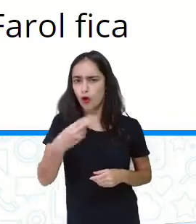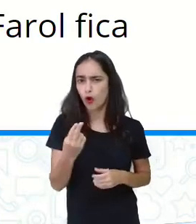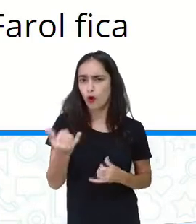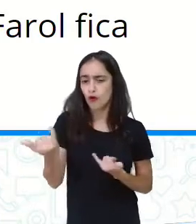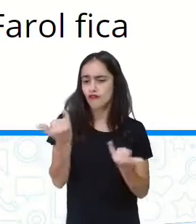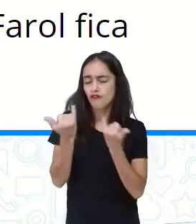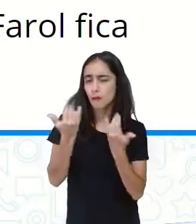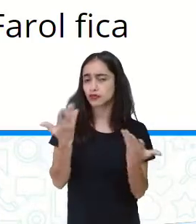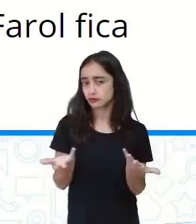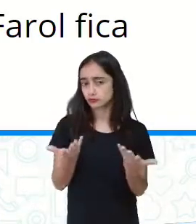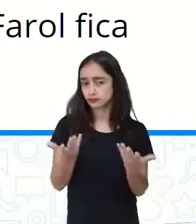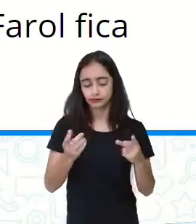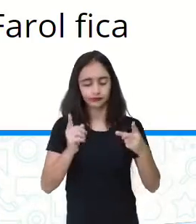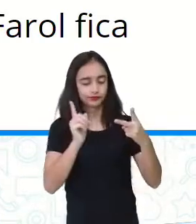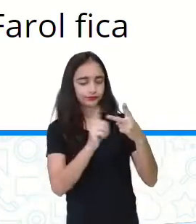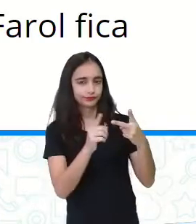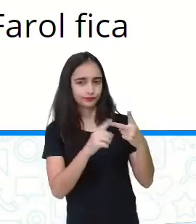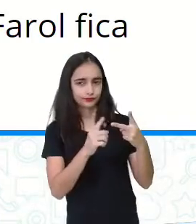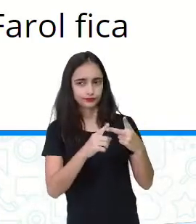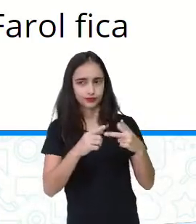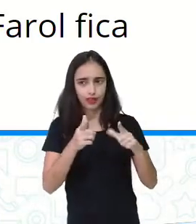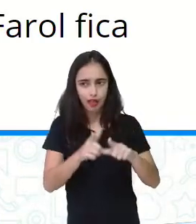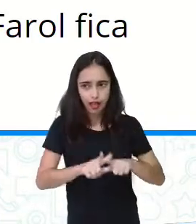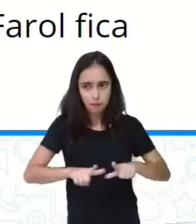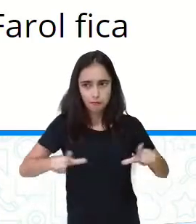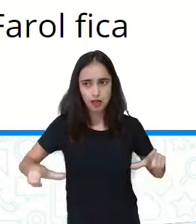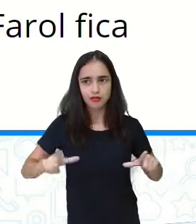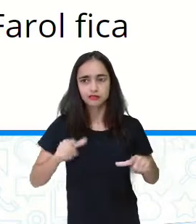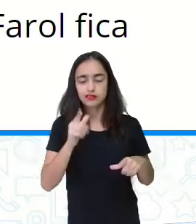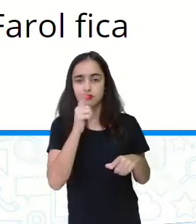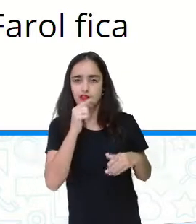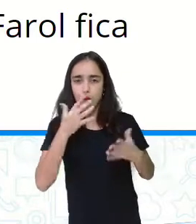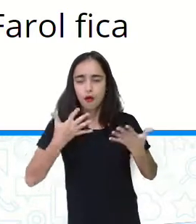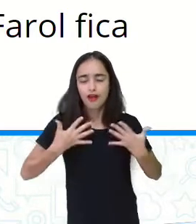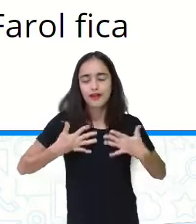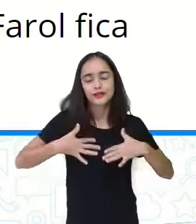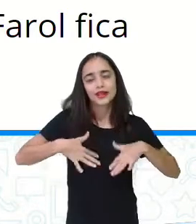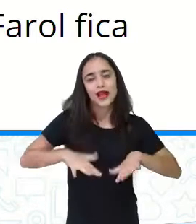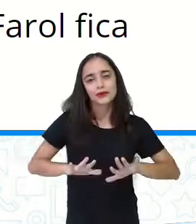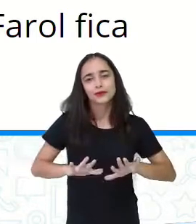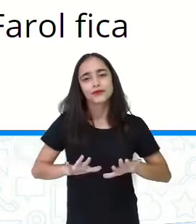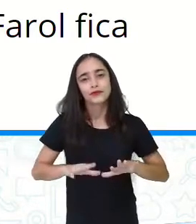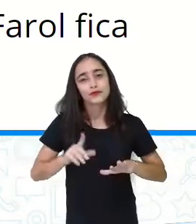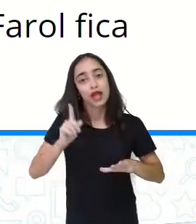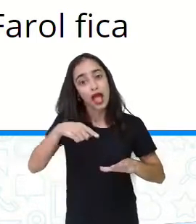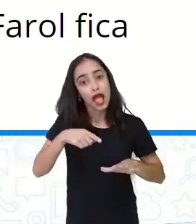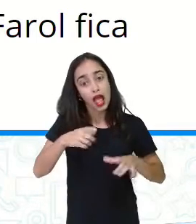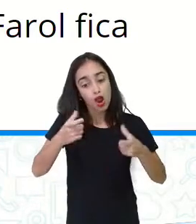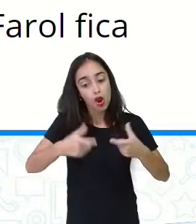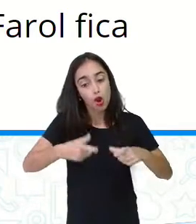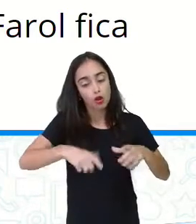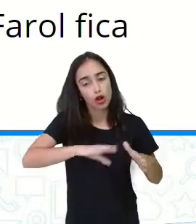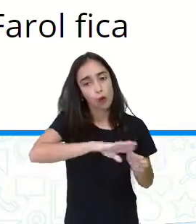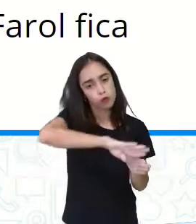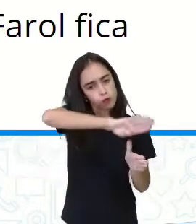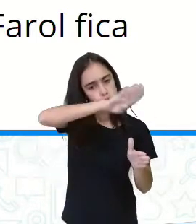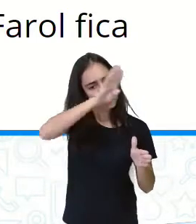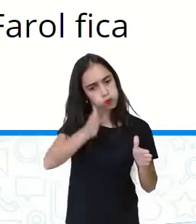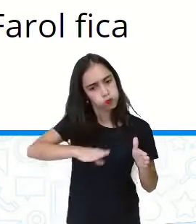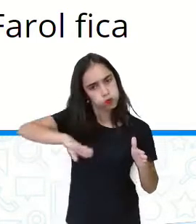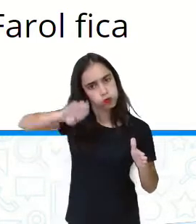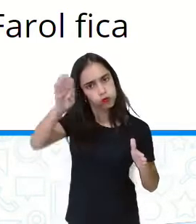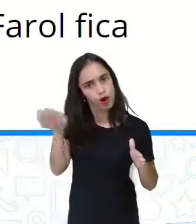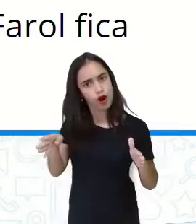b de bola a piscina de águas naturais da ponta do Farol fica no Morro do Moreno em Vila Velha